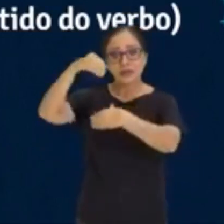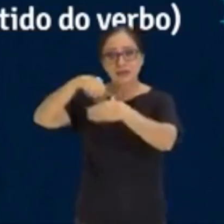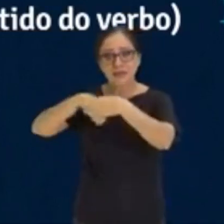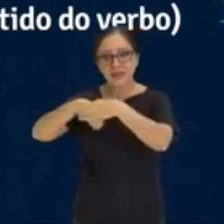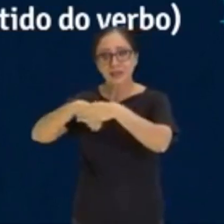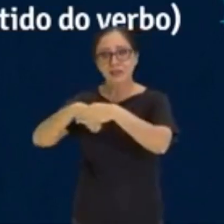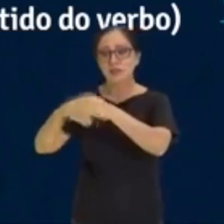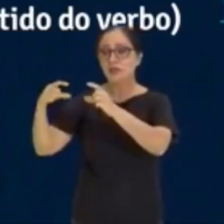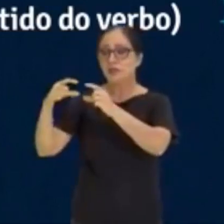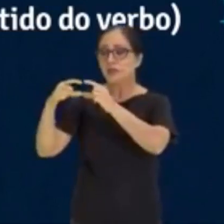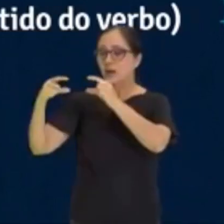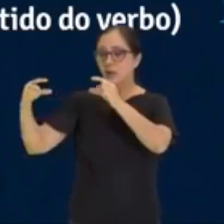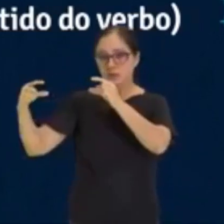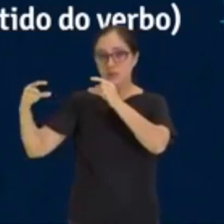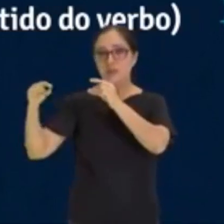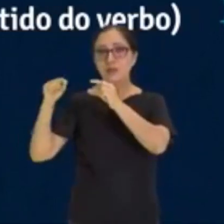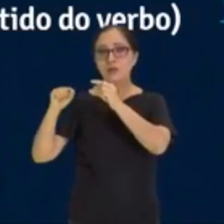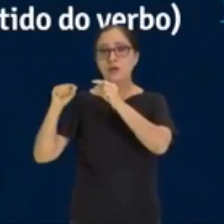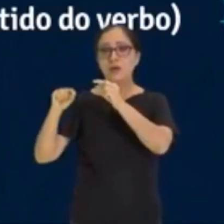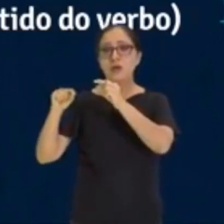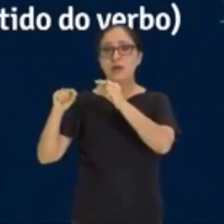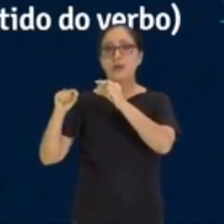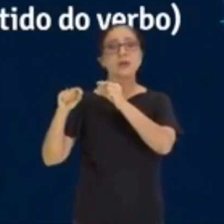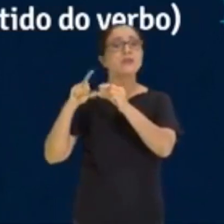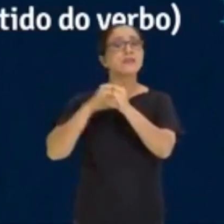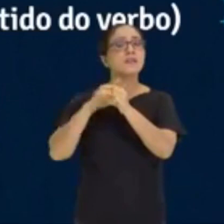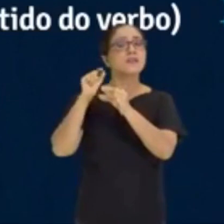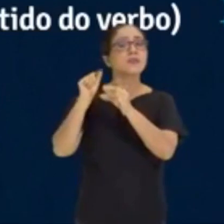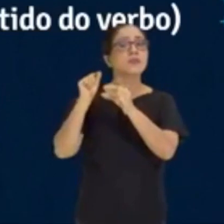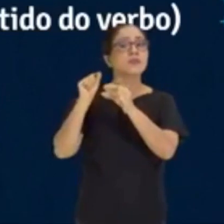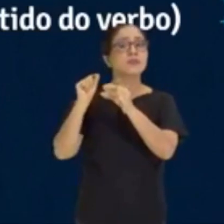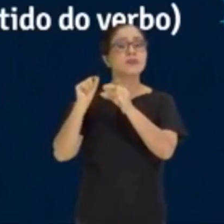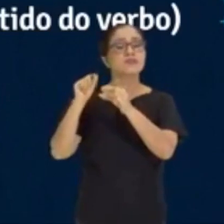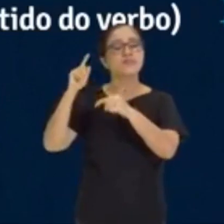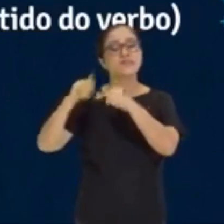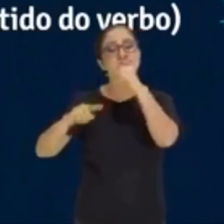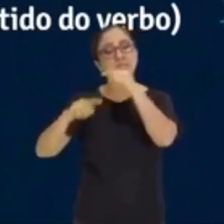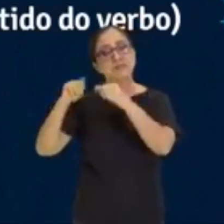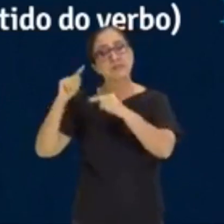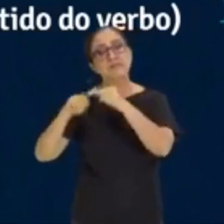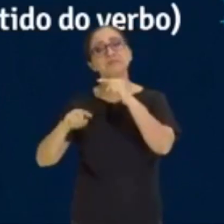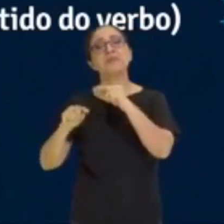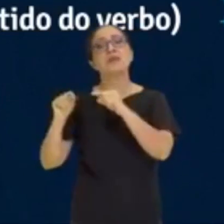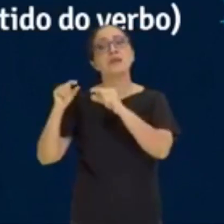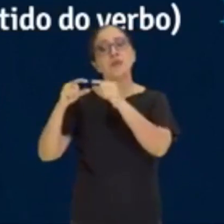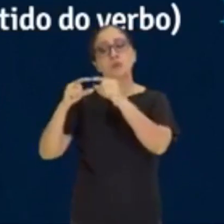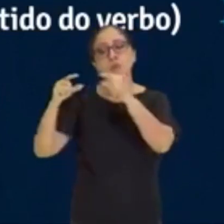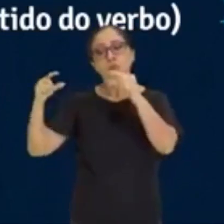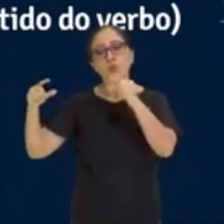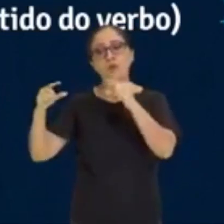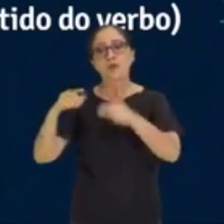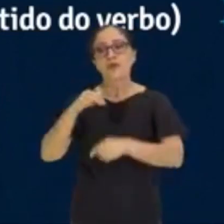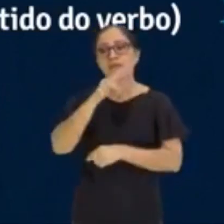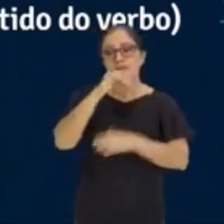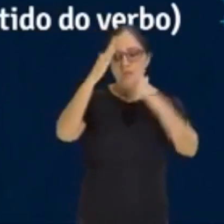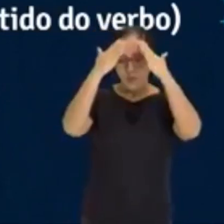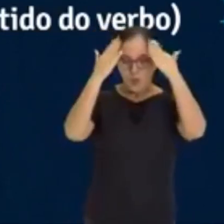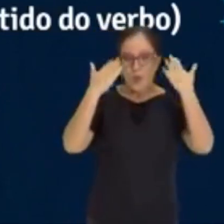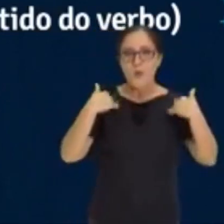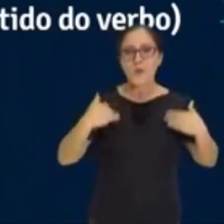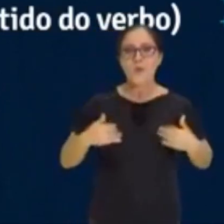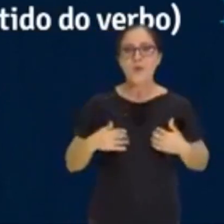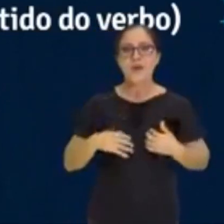de uma oração, porque uma oração é composta por alguns elementos, assim como o corpo humano é